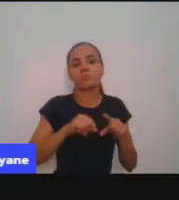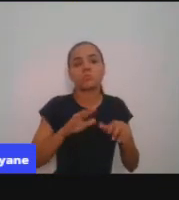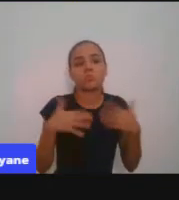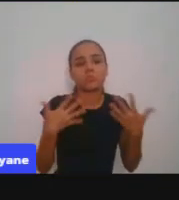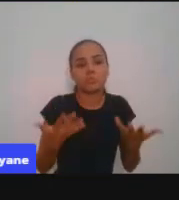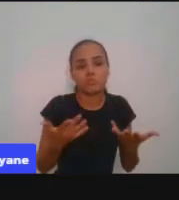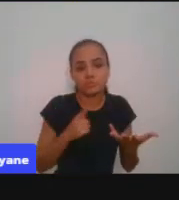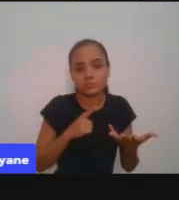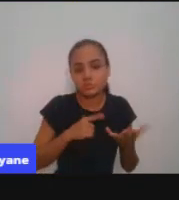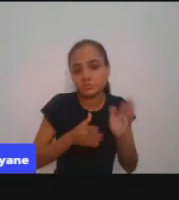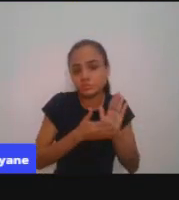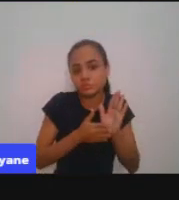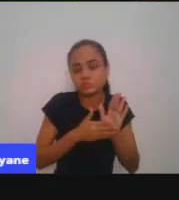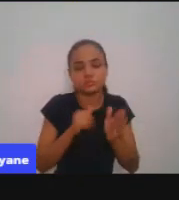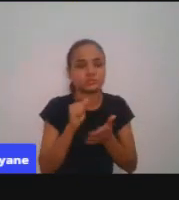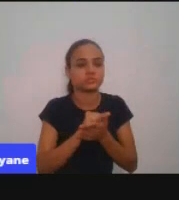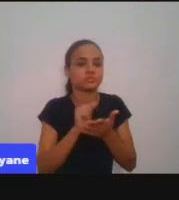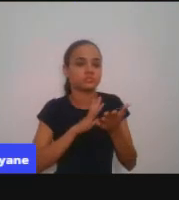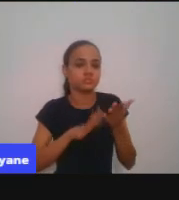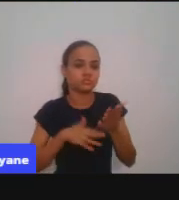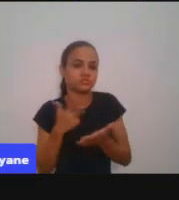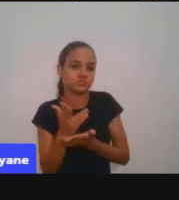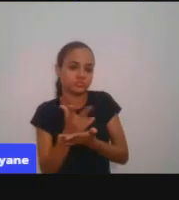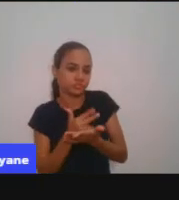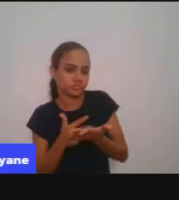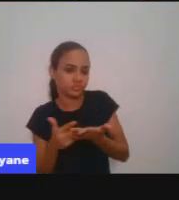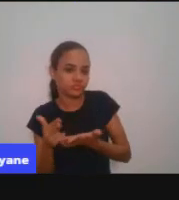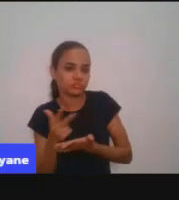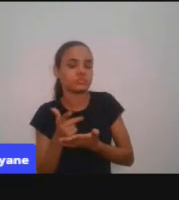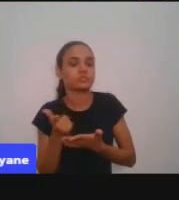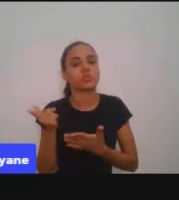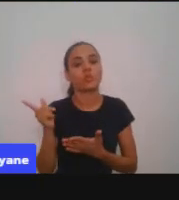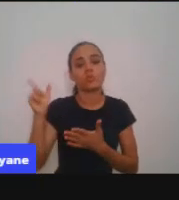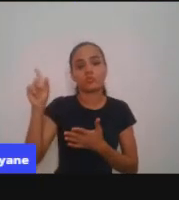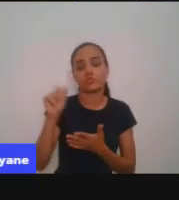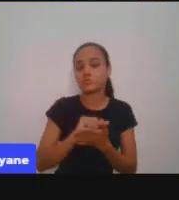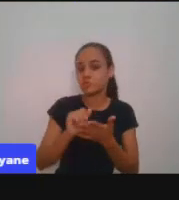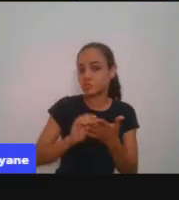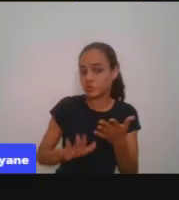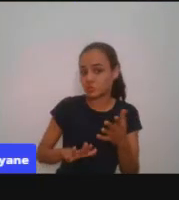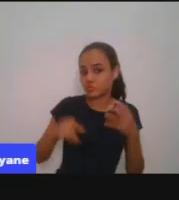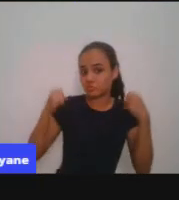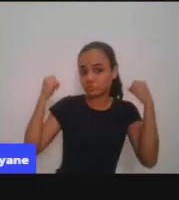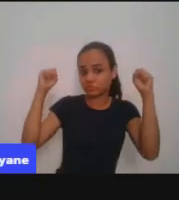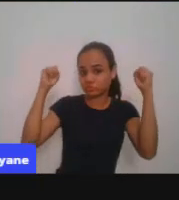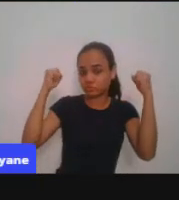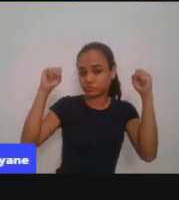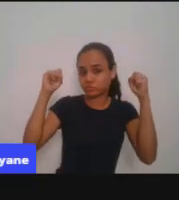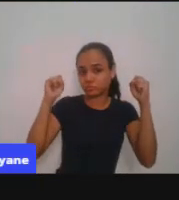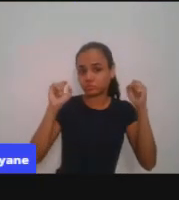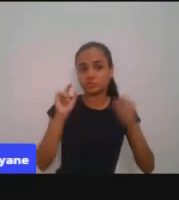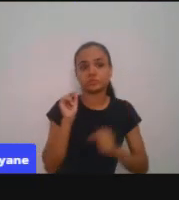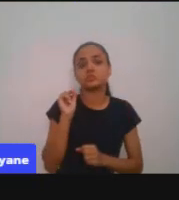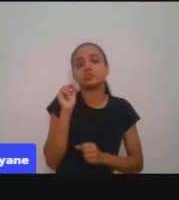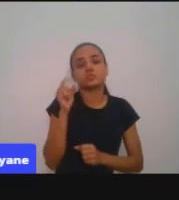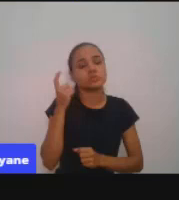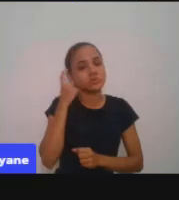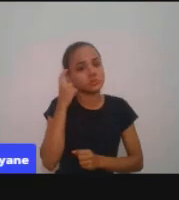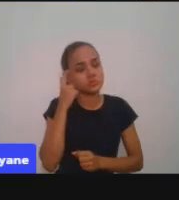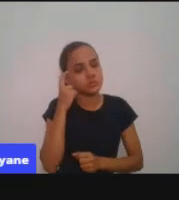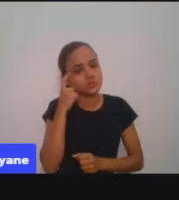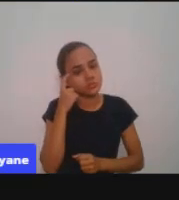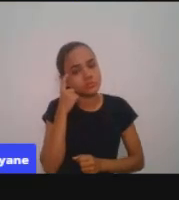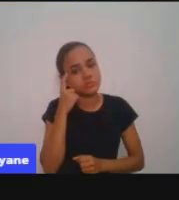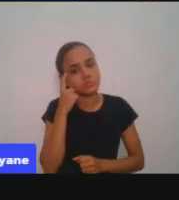exemplo? Né? Ou para as atividades de educação física? Então, o que a gente pensa levando em conta o conhecimento